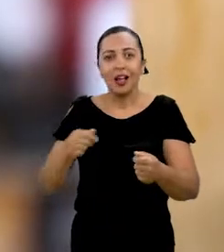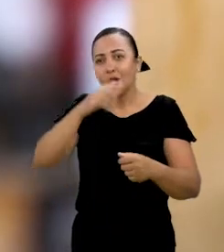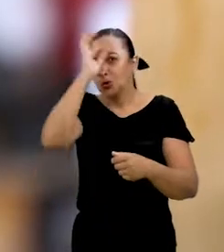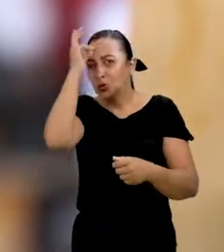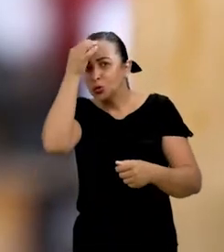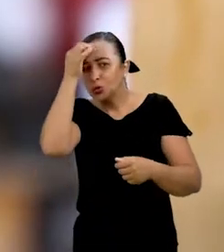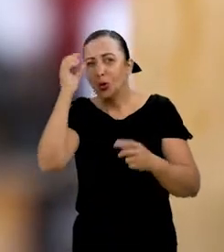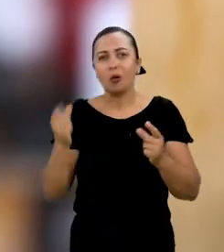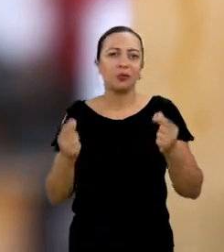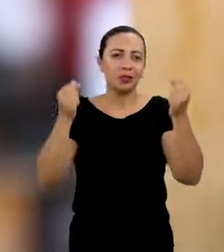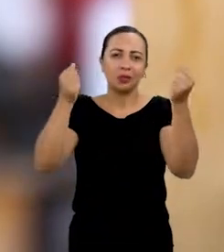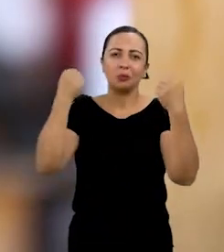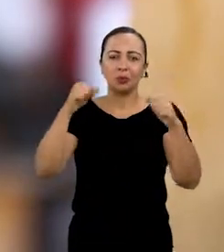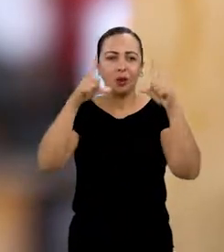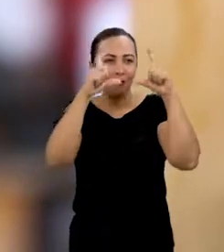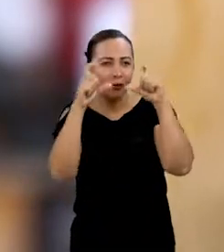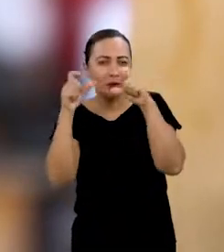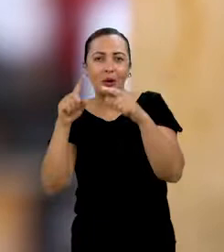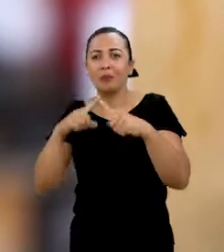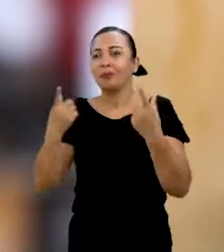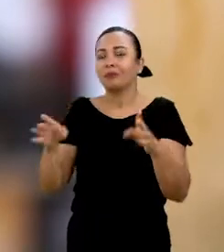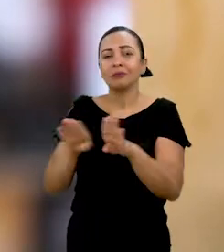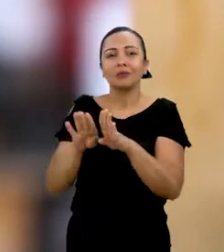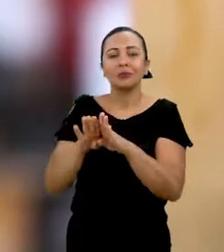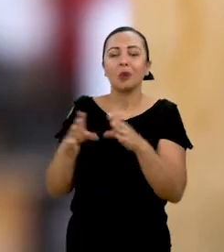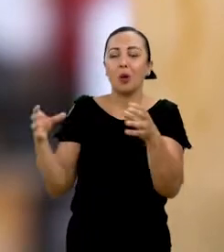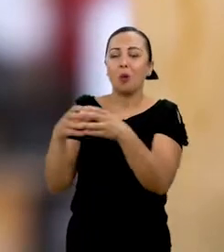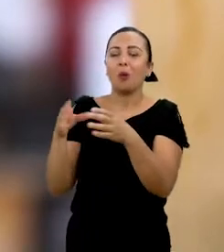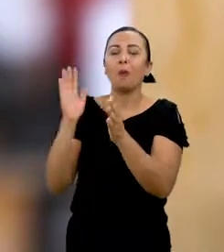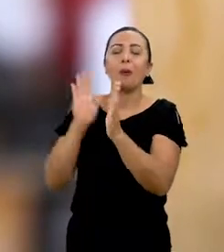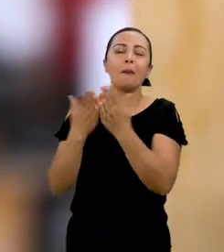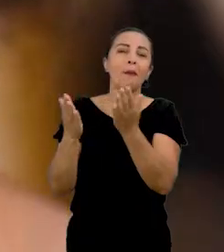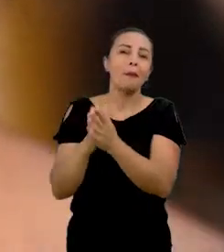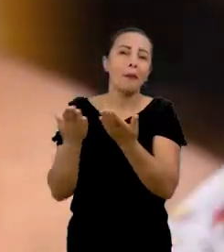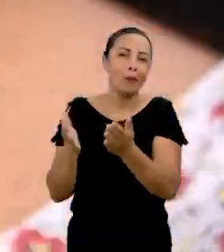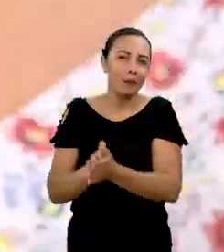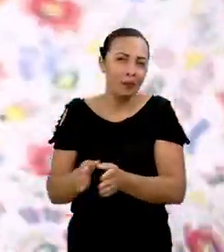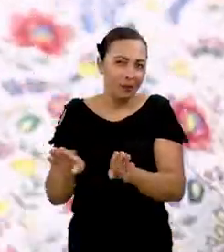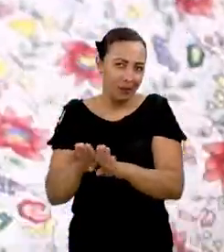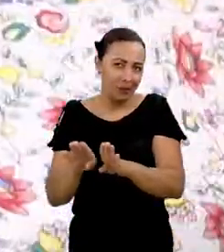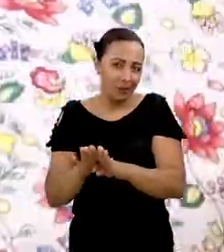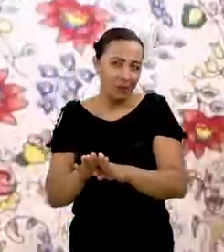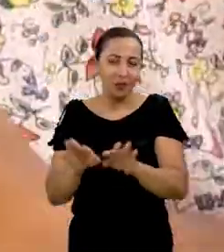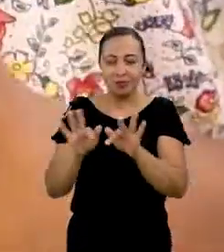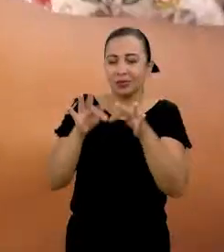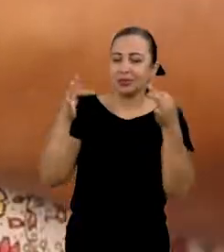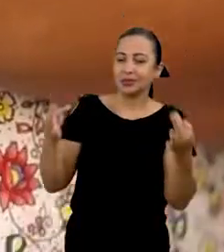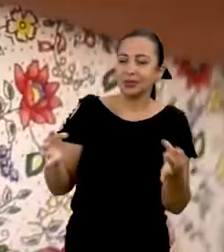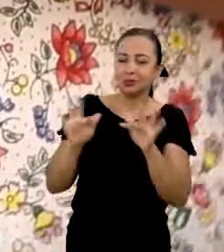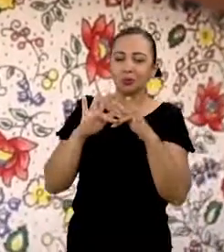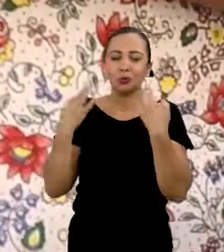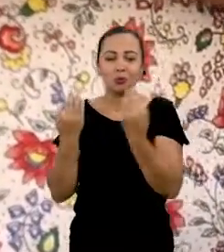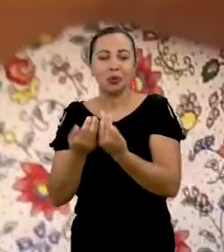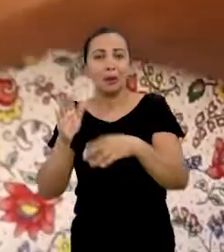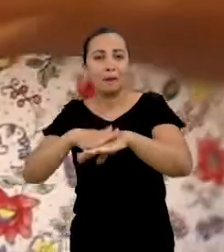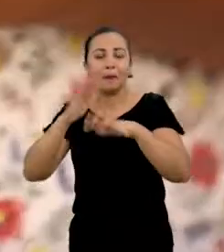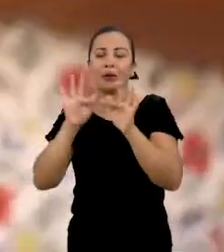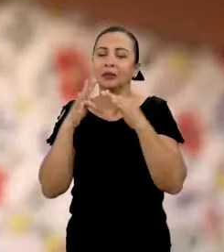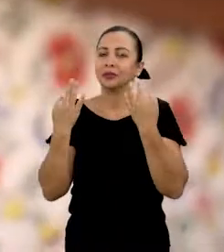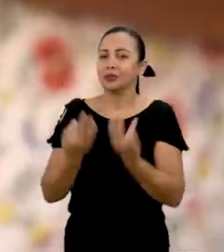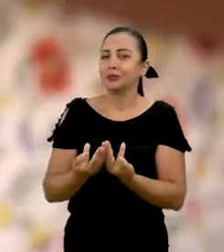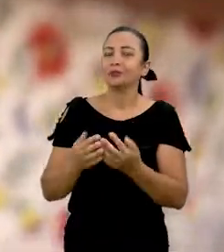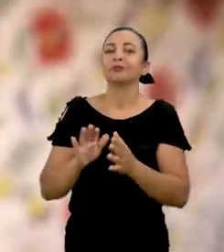a elite poderia ser fotografada, como as classes também menos abastadas, né? com posição